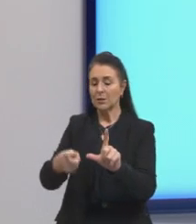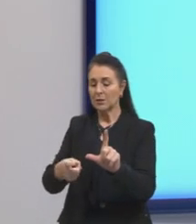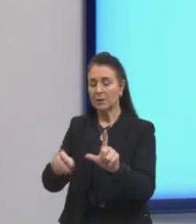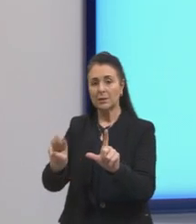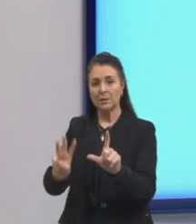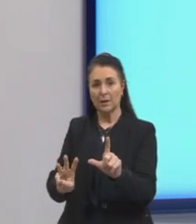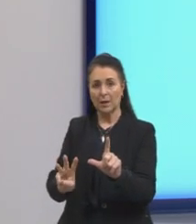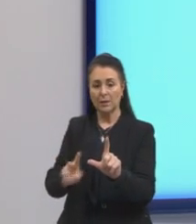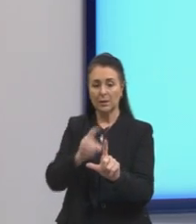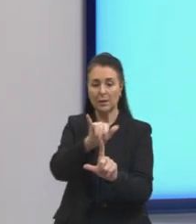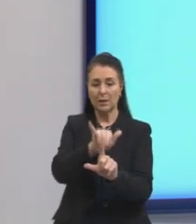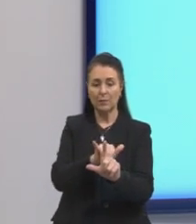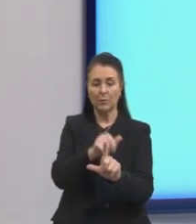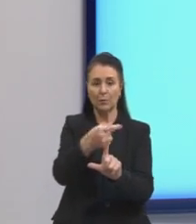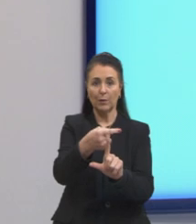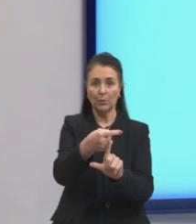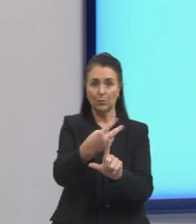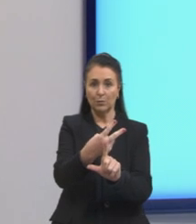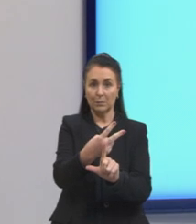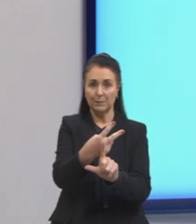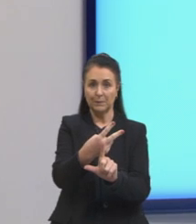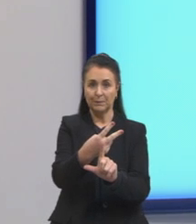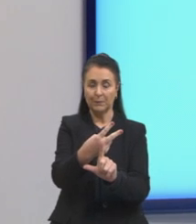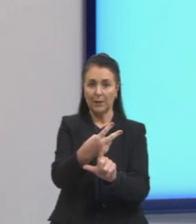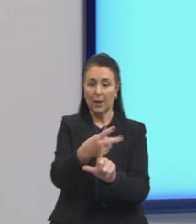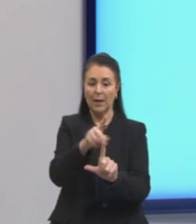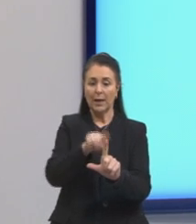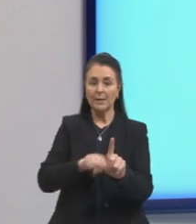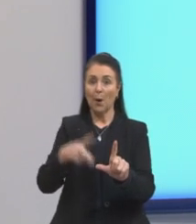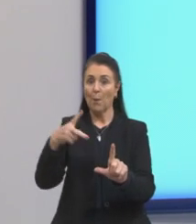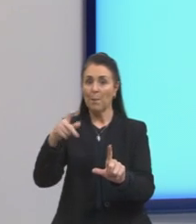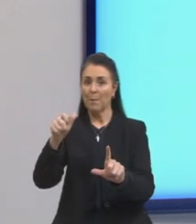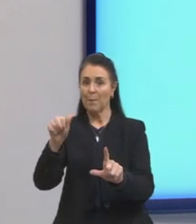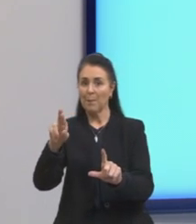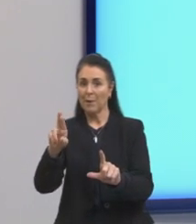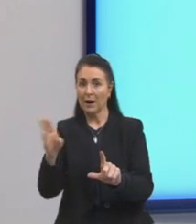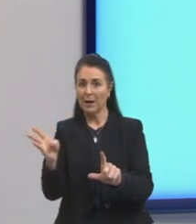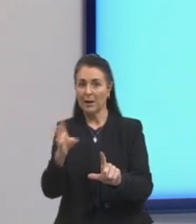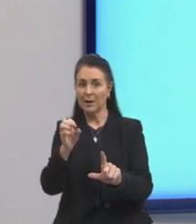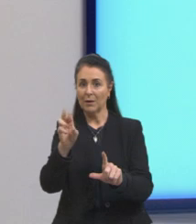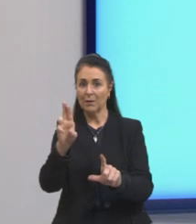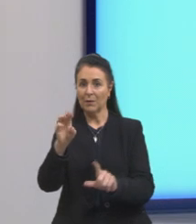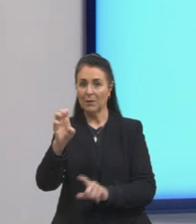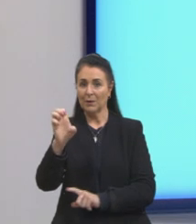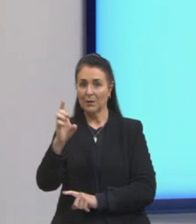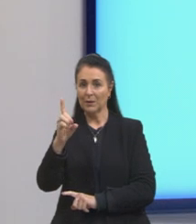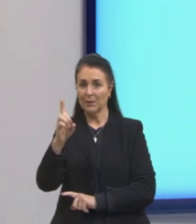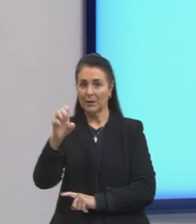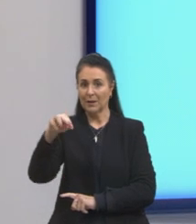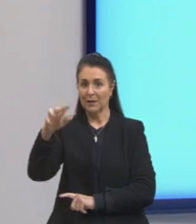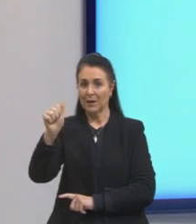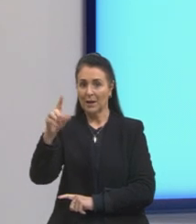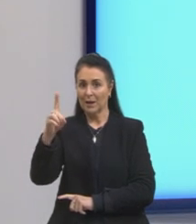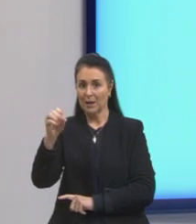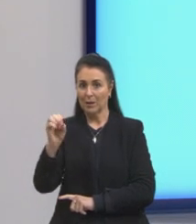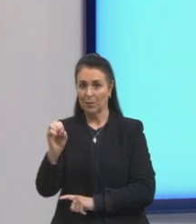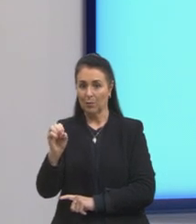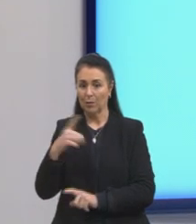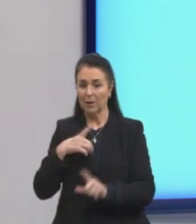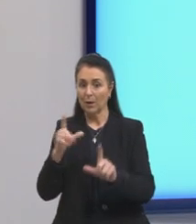é 3y - 2 e esse então é o par ordenado que definir a localização da igreja